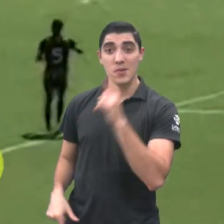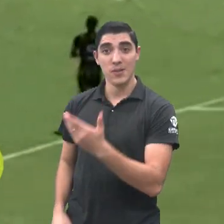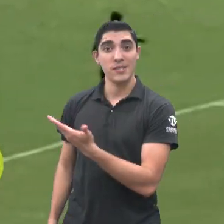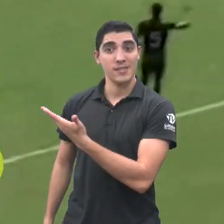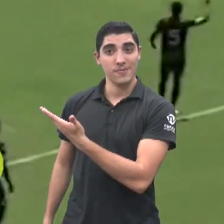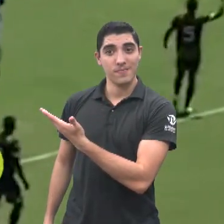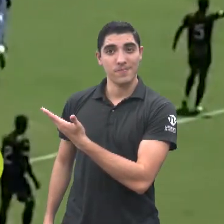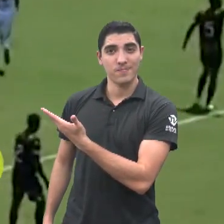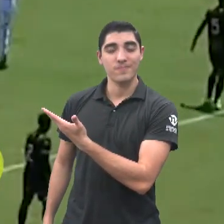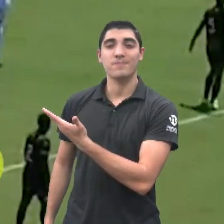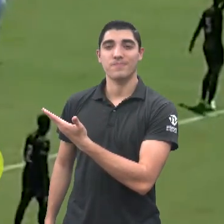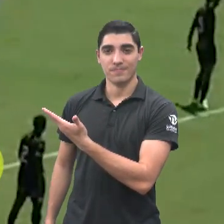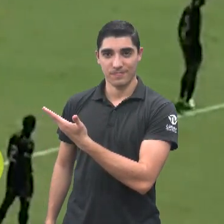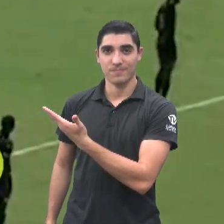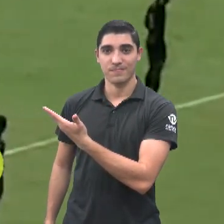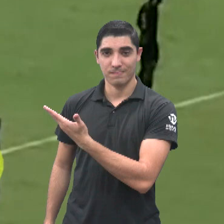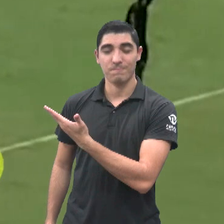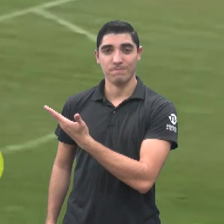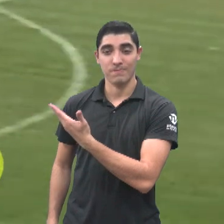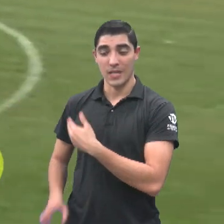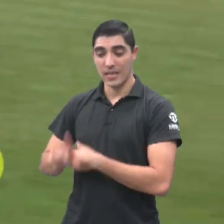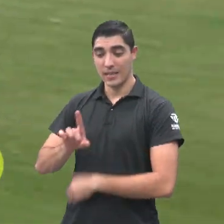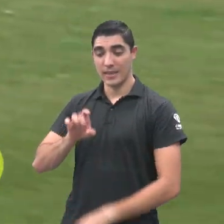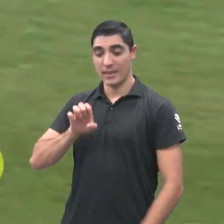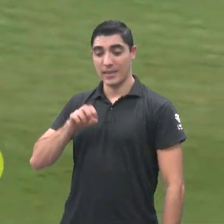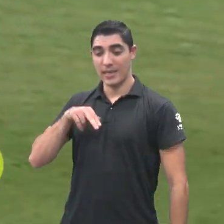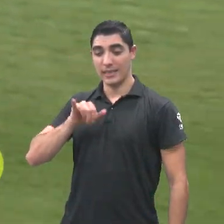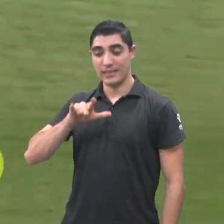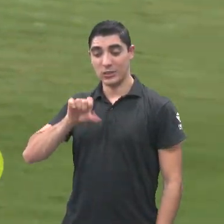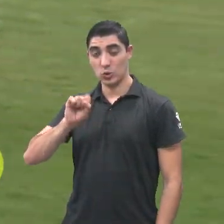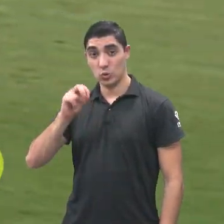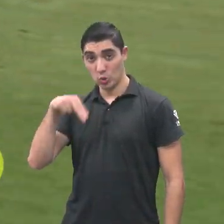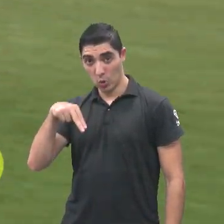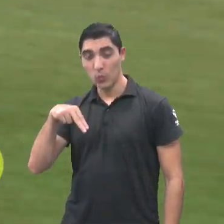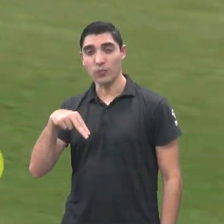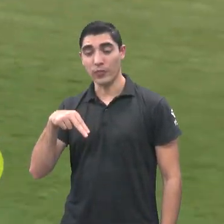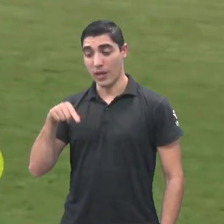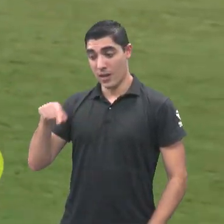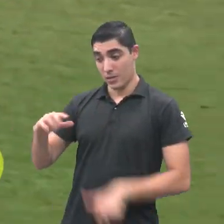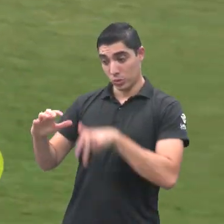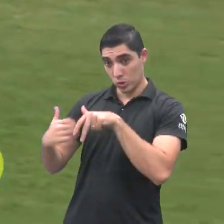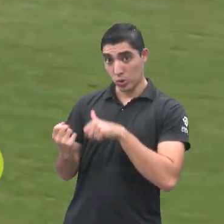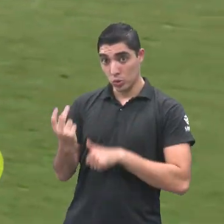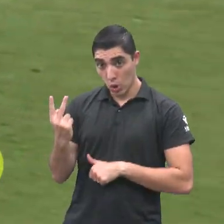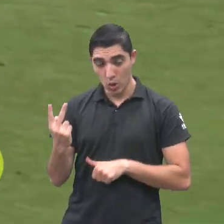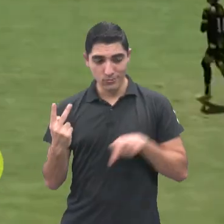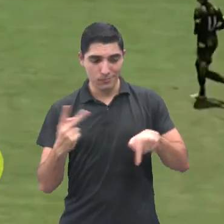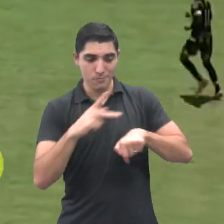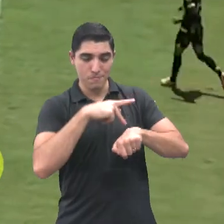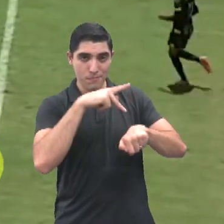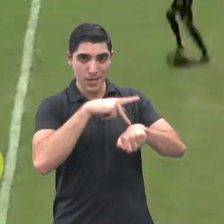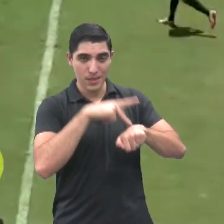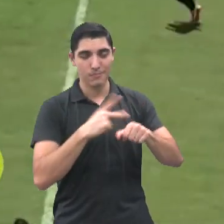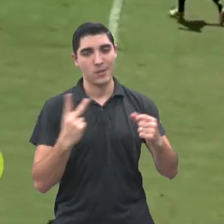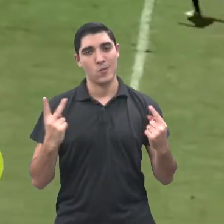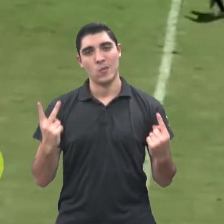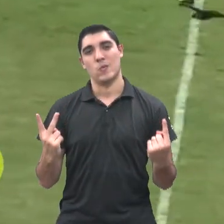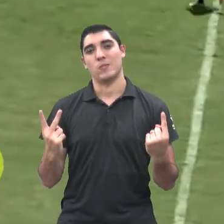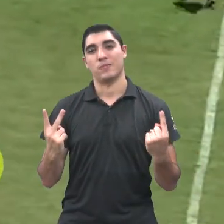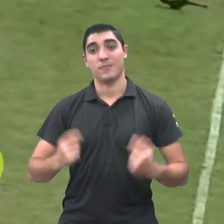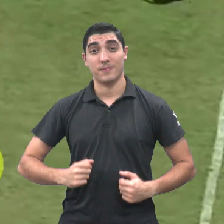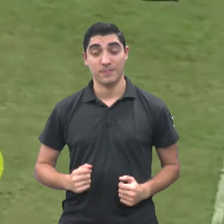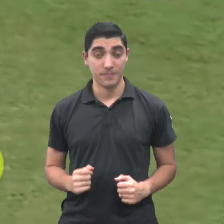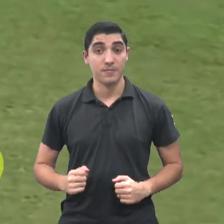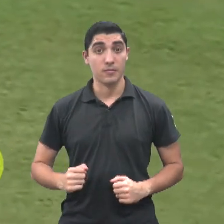para o Penapolense. Denilson é o nome do gol. Joseense 2, Penapolense 1. Aos 23,